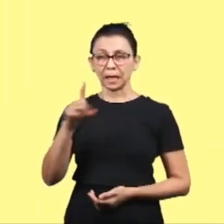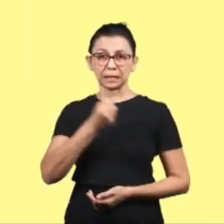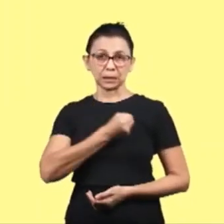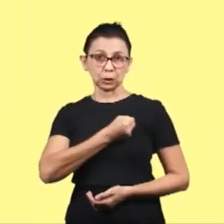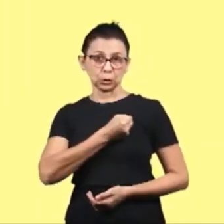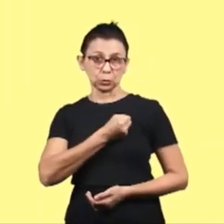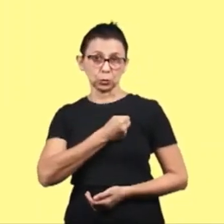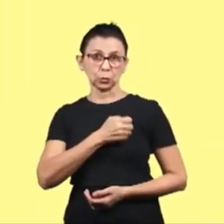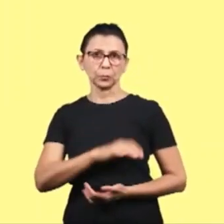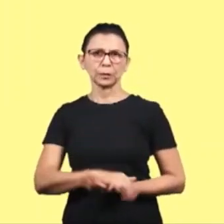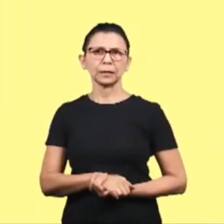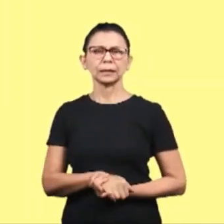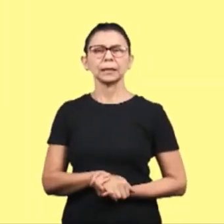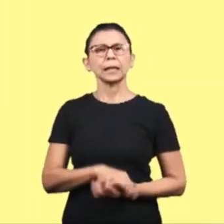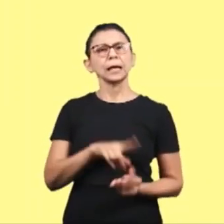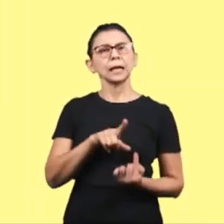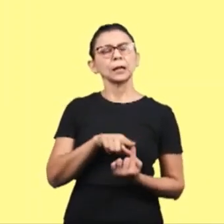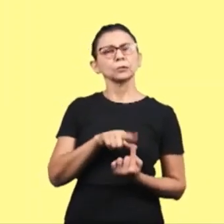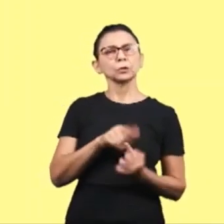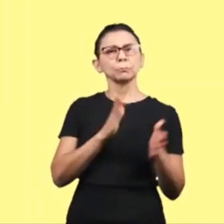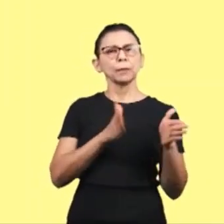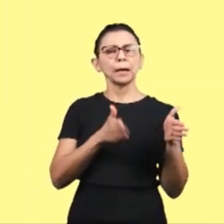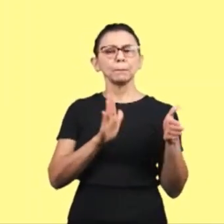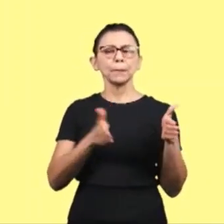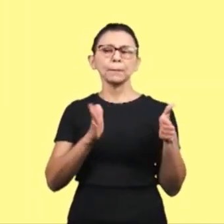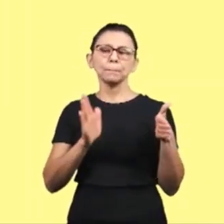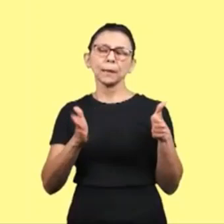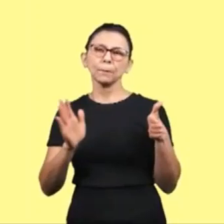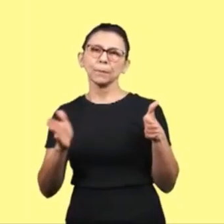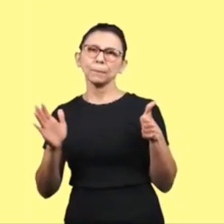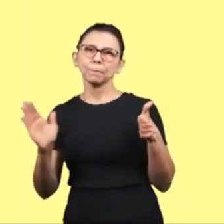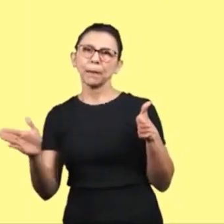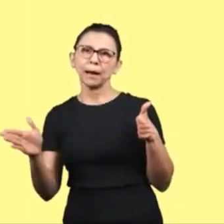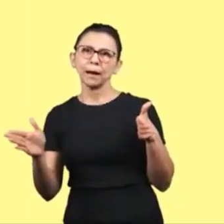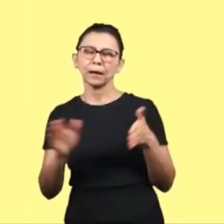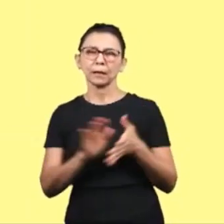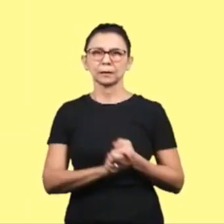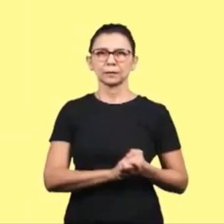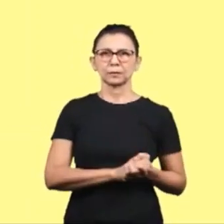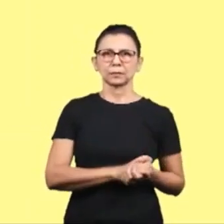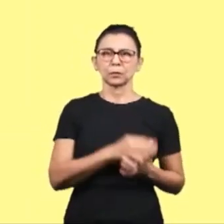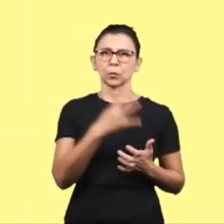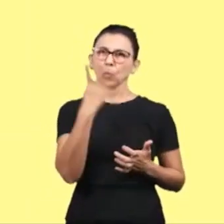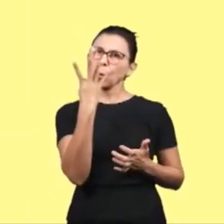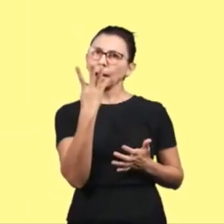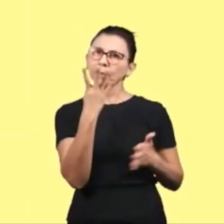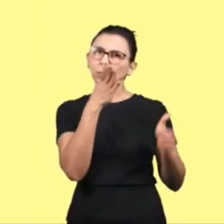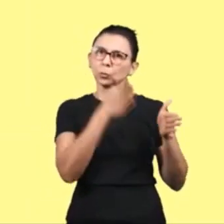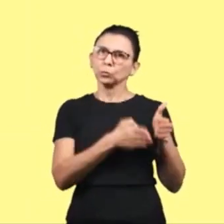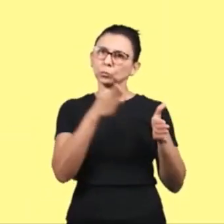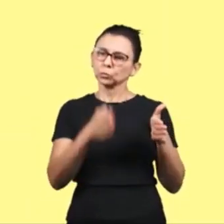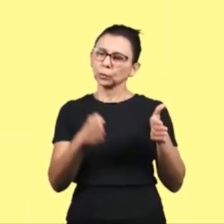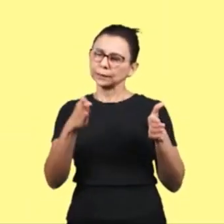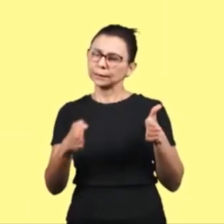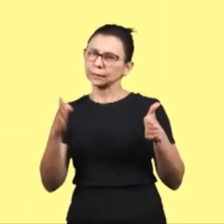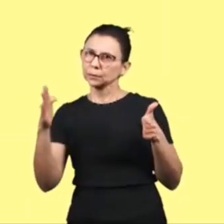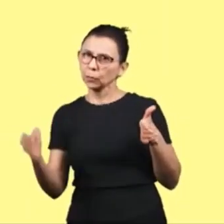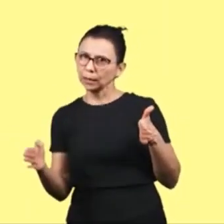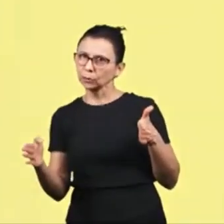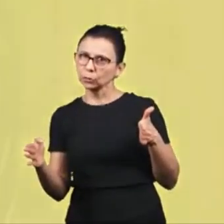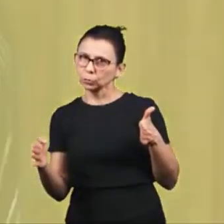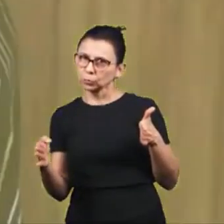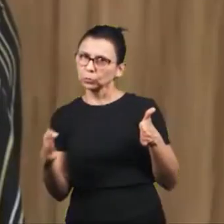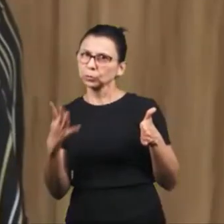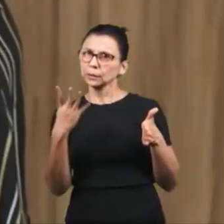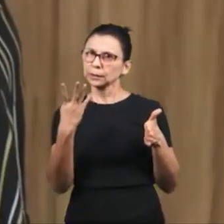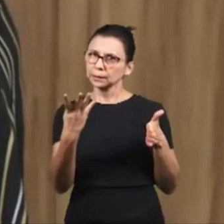número, essa fração, é o tipo de compasso. Aqui neste louvor o compasso é quaternário. Está indicando que nós